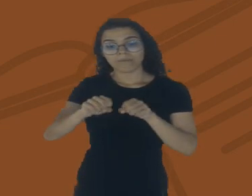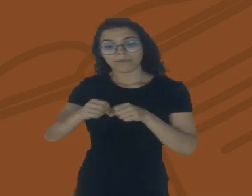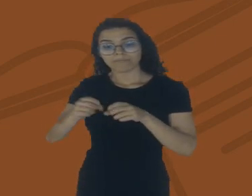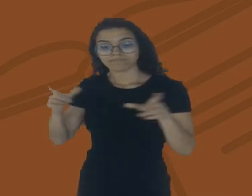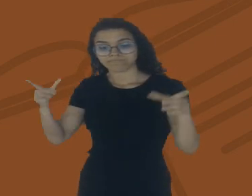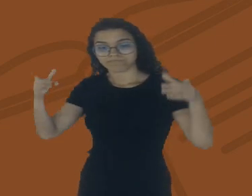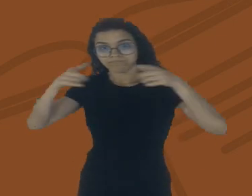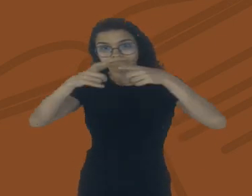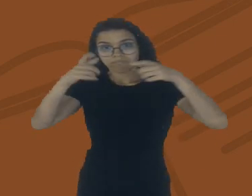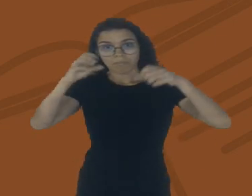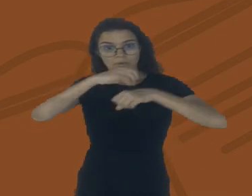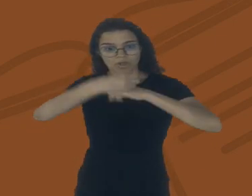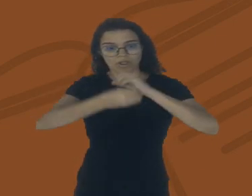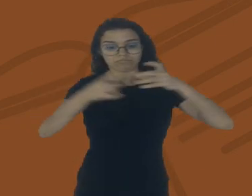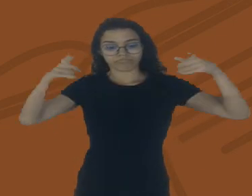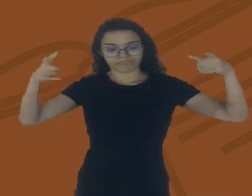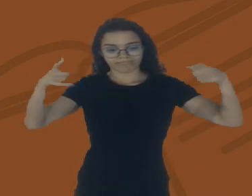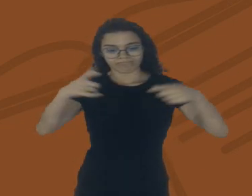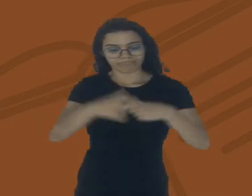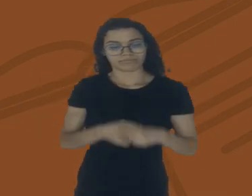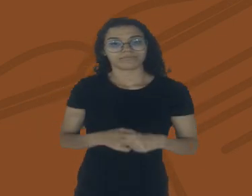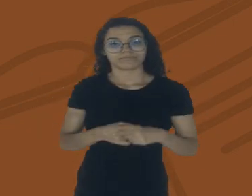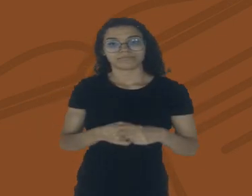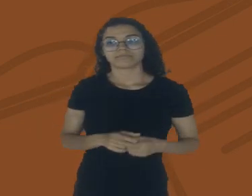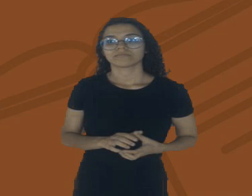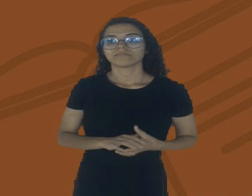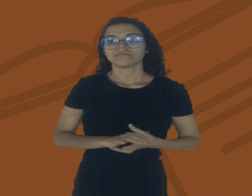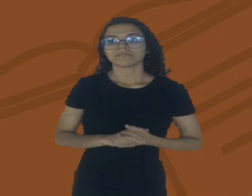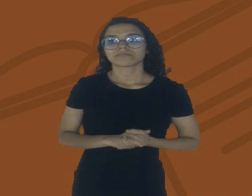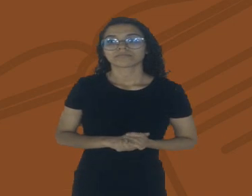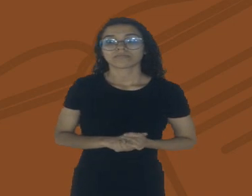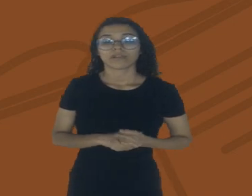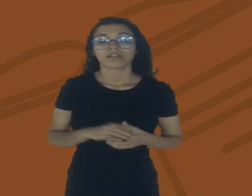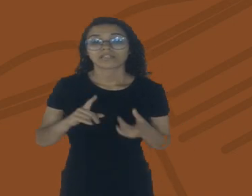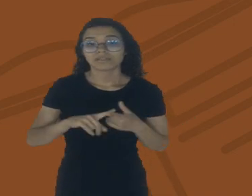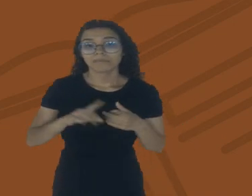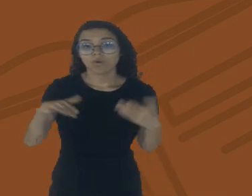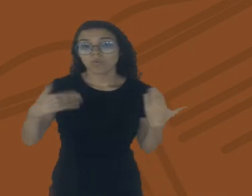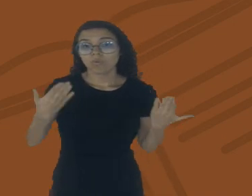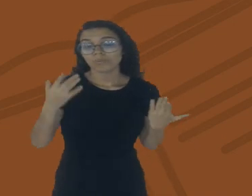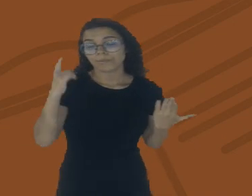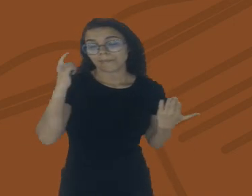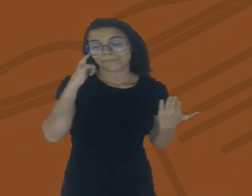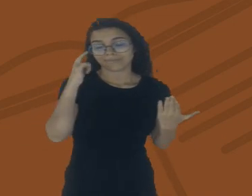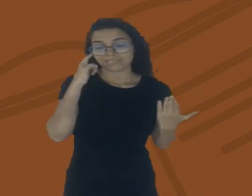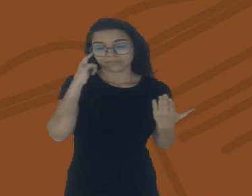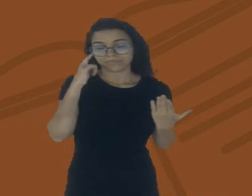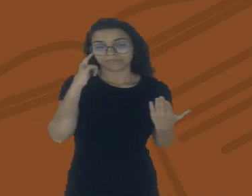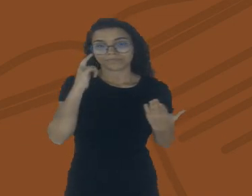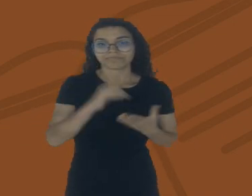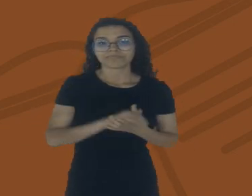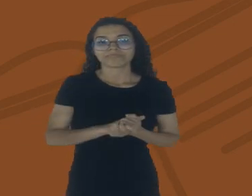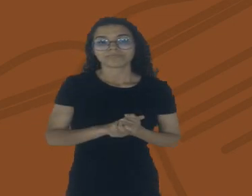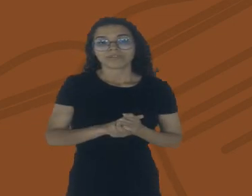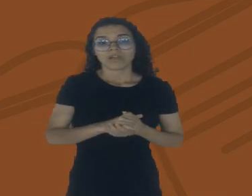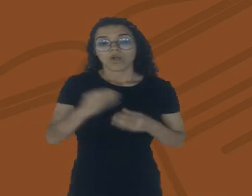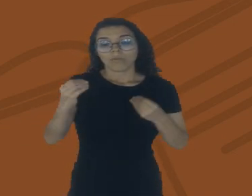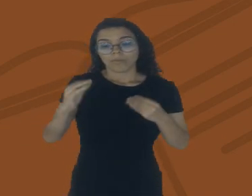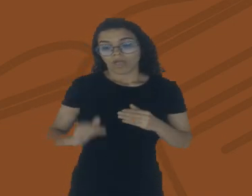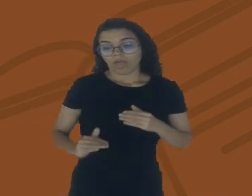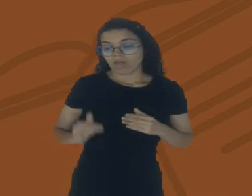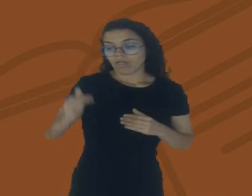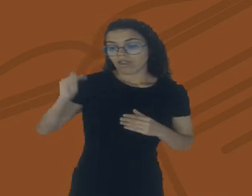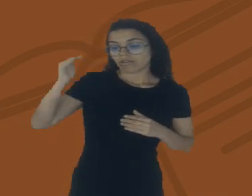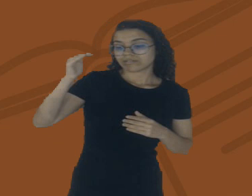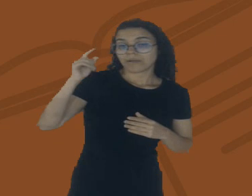questões internas, certo? E quando a gente pensa também na questão do crescimento, a gente pensa principalmente nas nossas crianças e